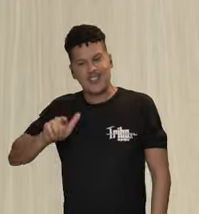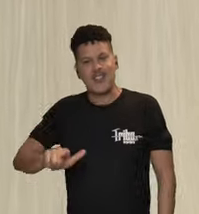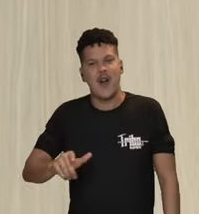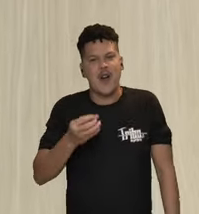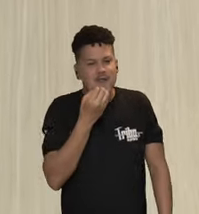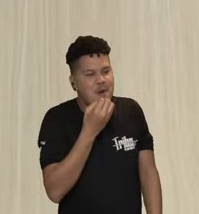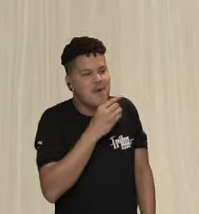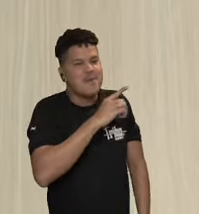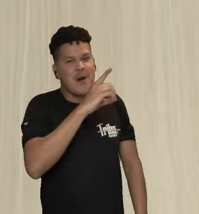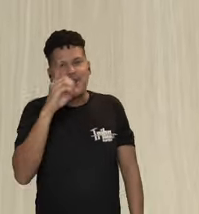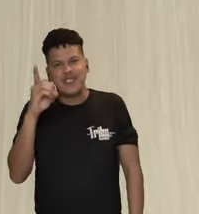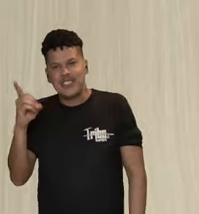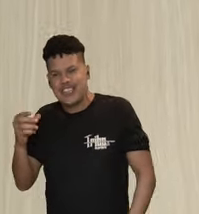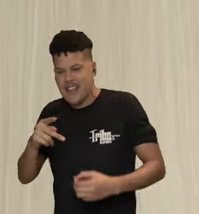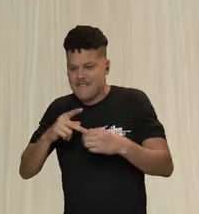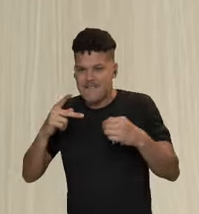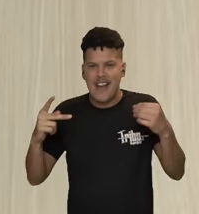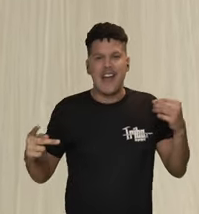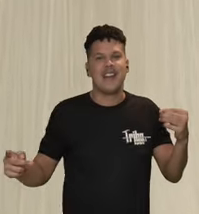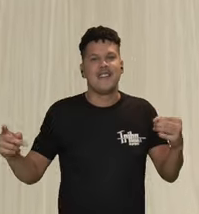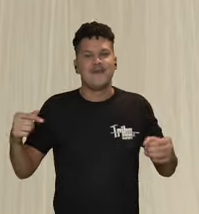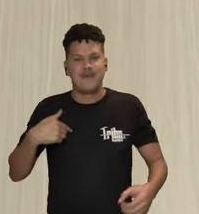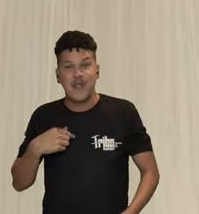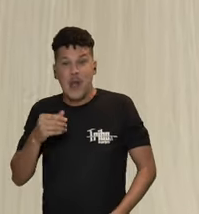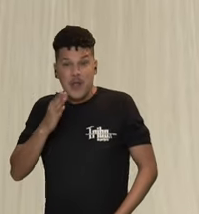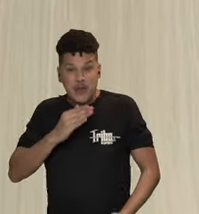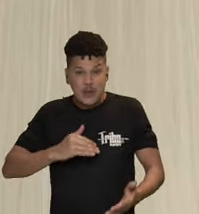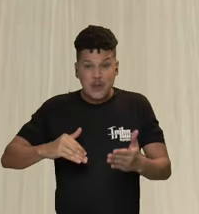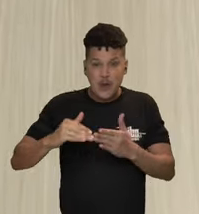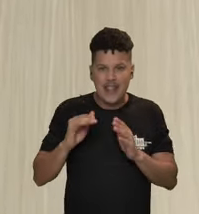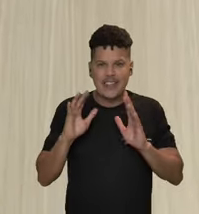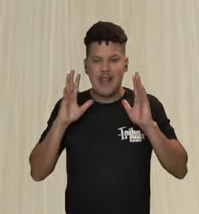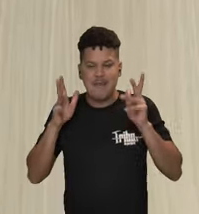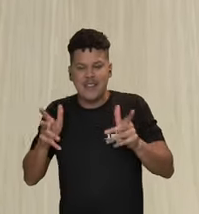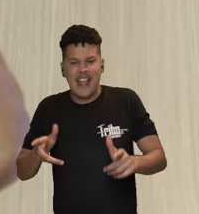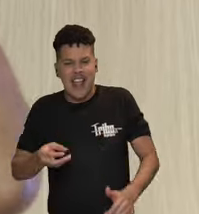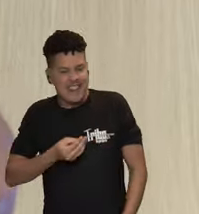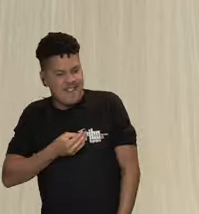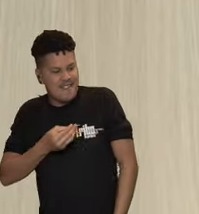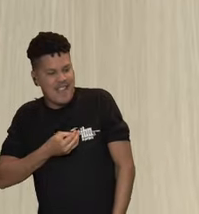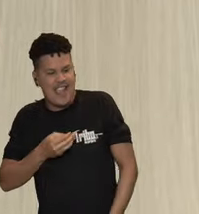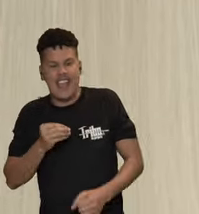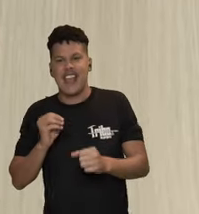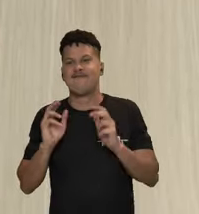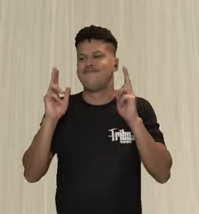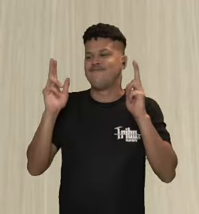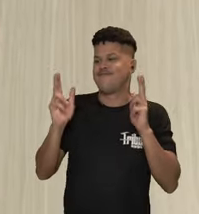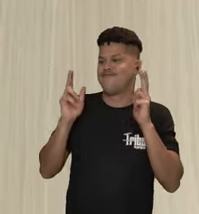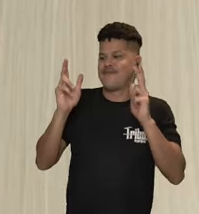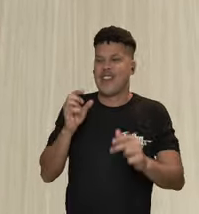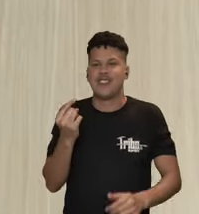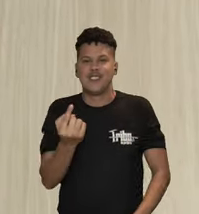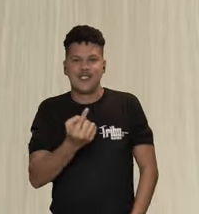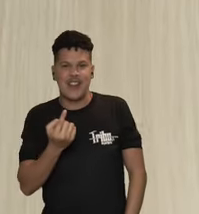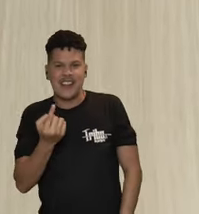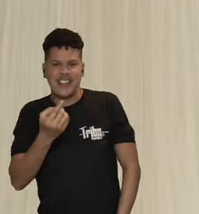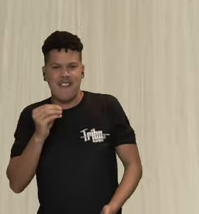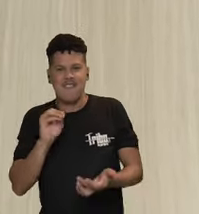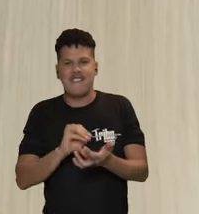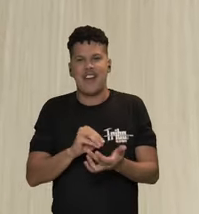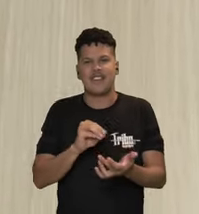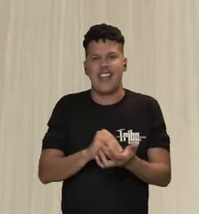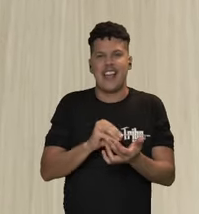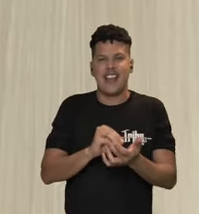dia quebrado, toda madrugada, vivo serenado. Solidão em falta, luz e